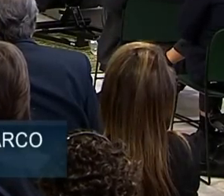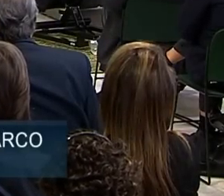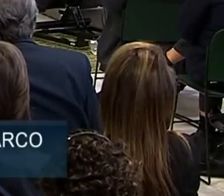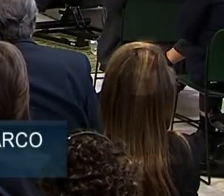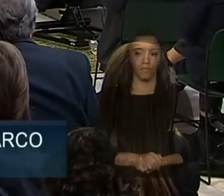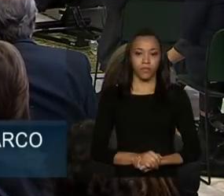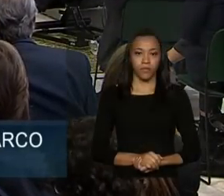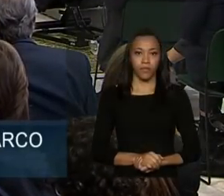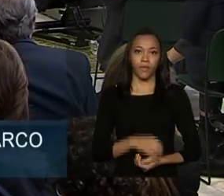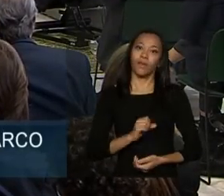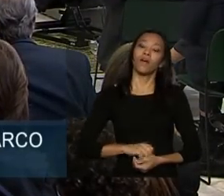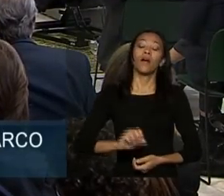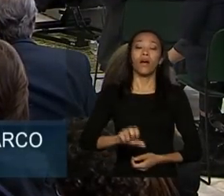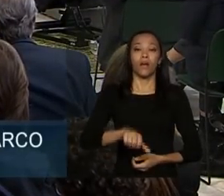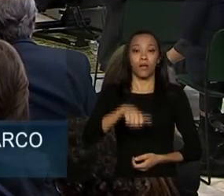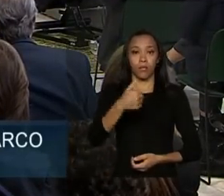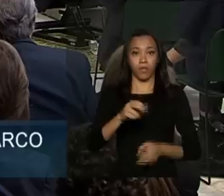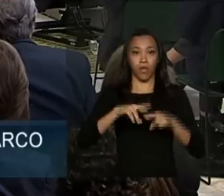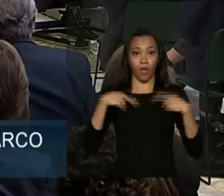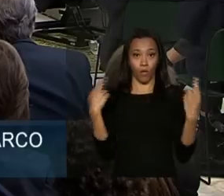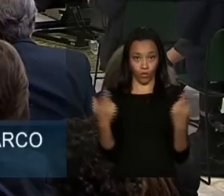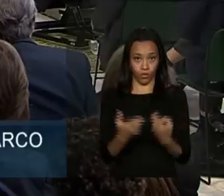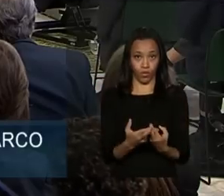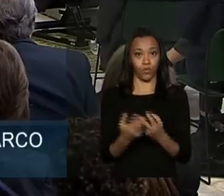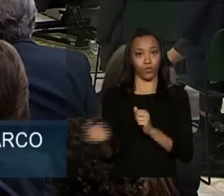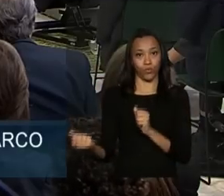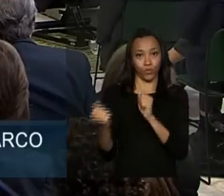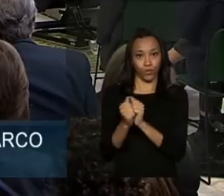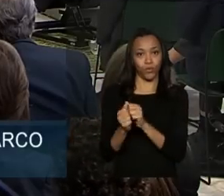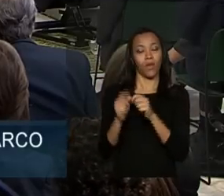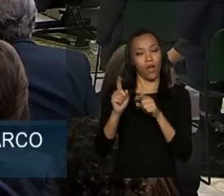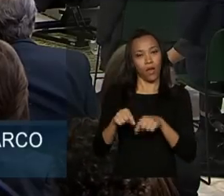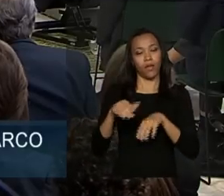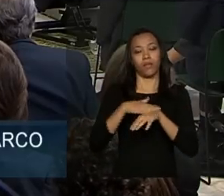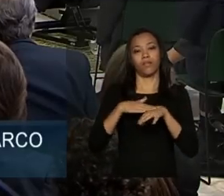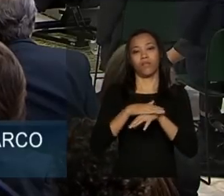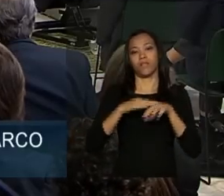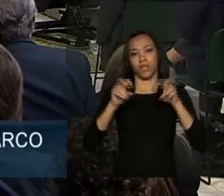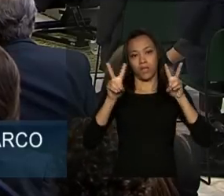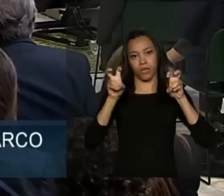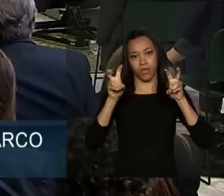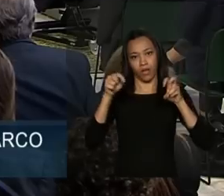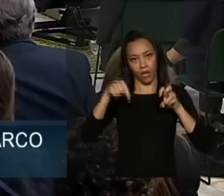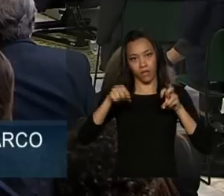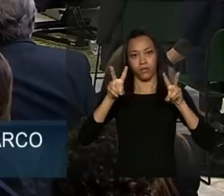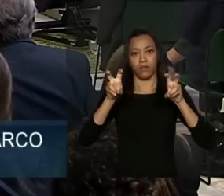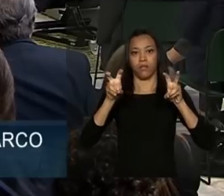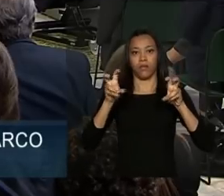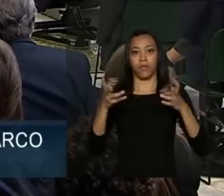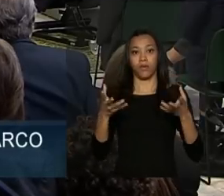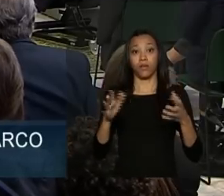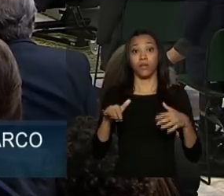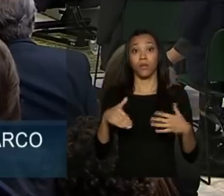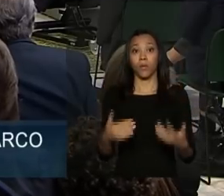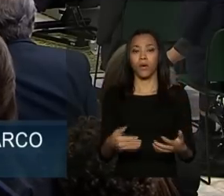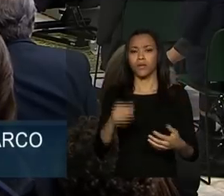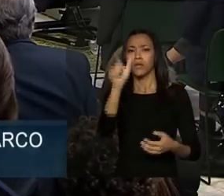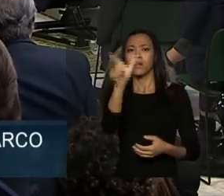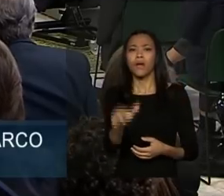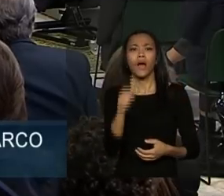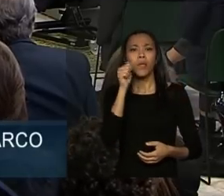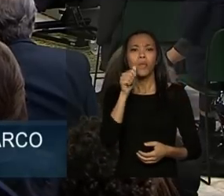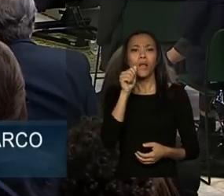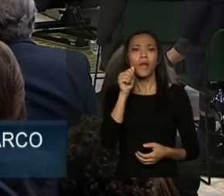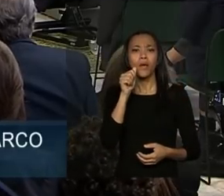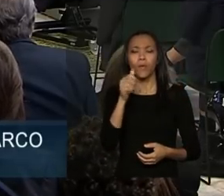Mercadante, no primeiro governo de Vossa Excelência, foi para tratar desse assunto. Né? E aí, quando o Aldo assumiu, eu fui lá para